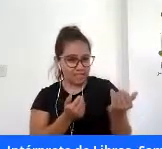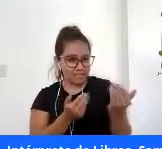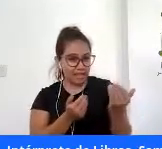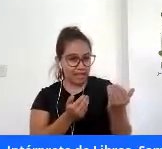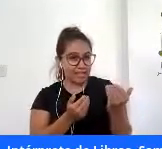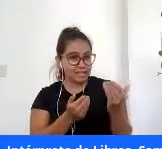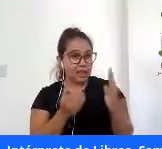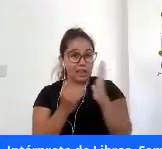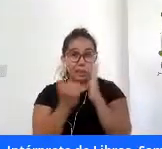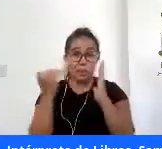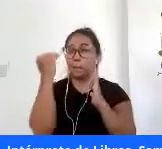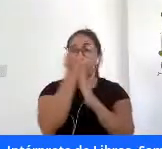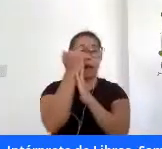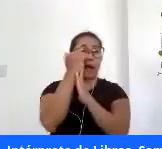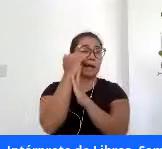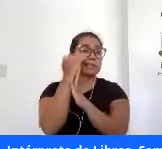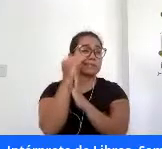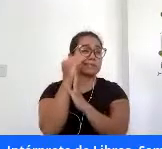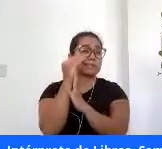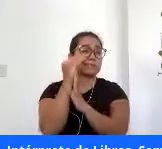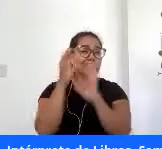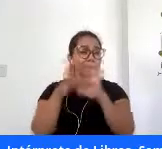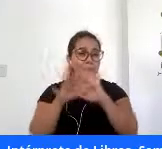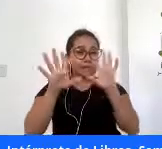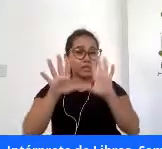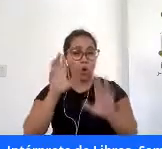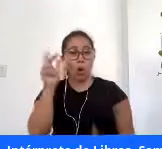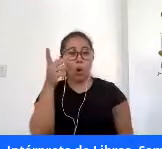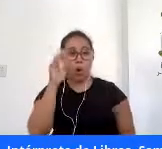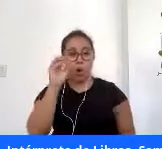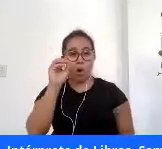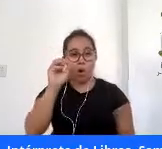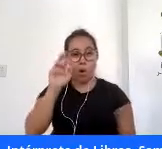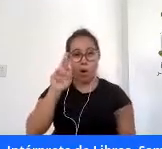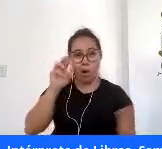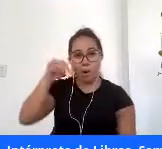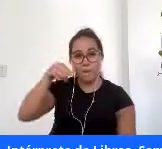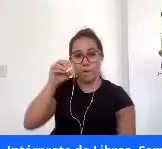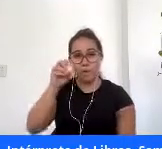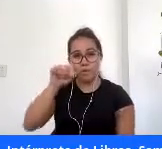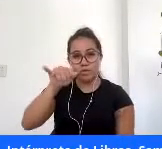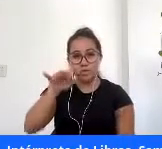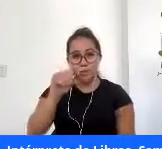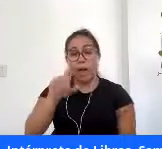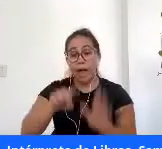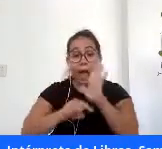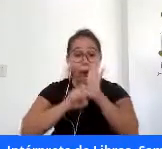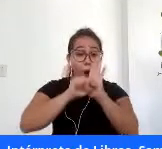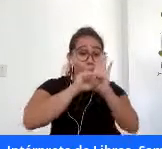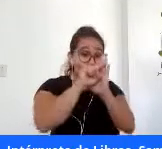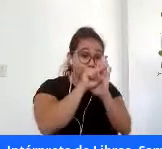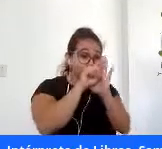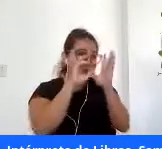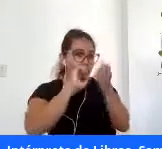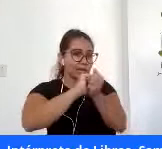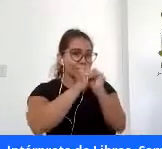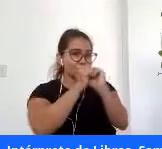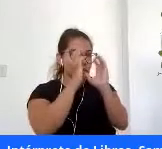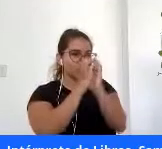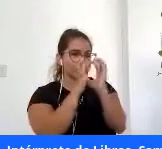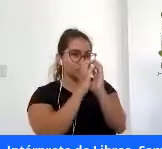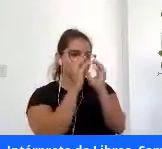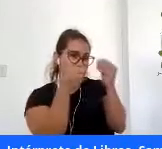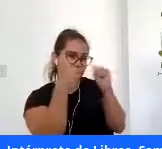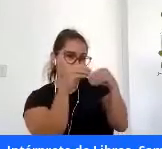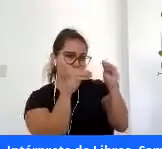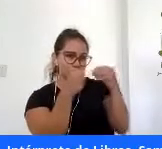dos hormônios, pode existir duas hipóteses. Uma que seria o aumento dessa plasticidade, a hipótese 1, e a